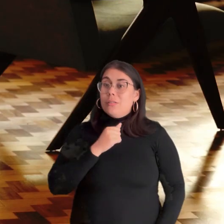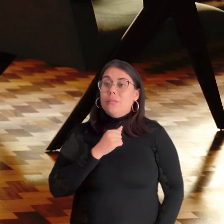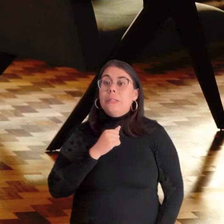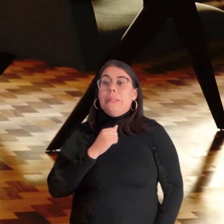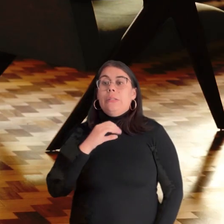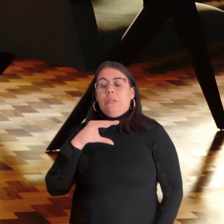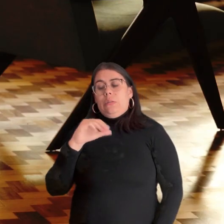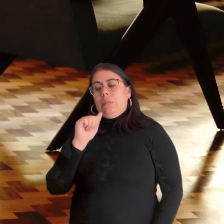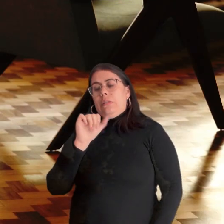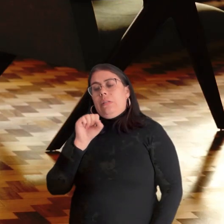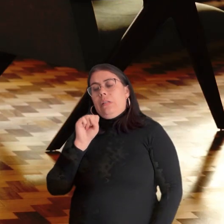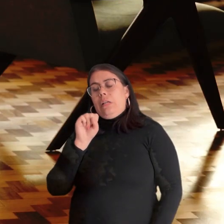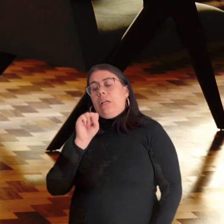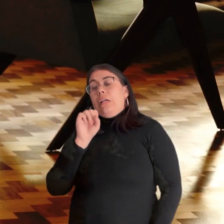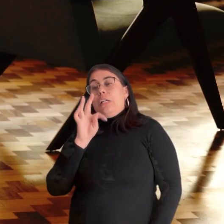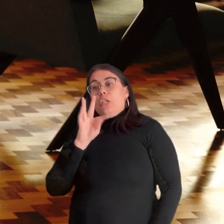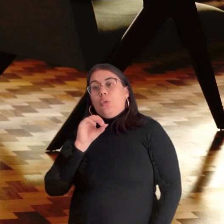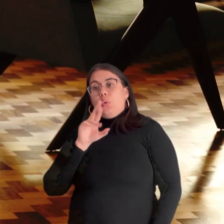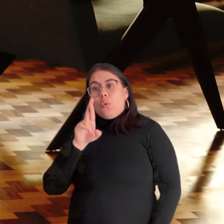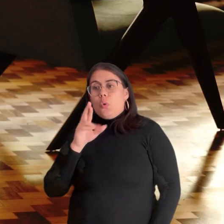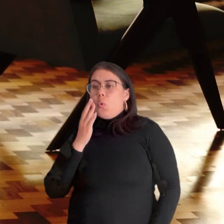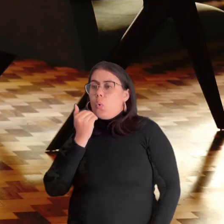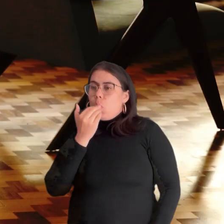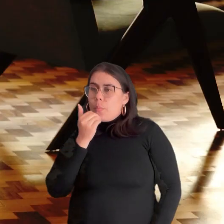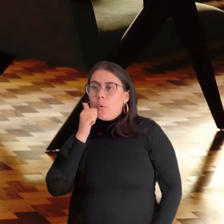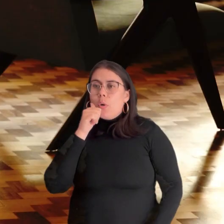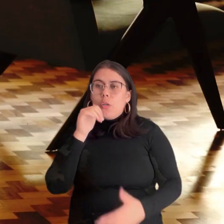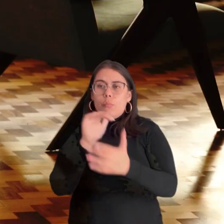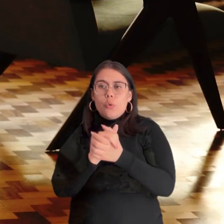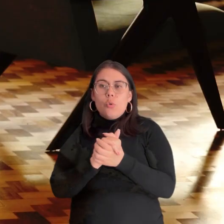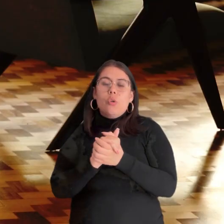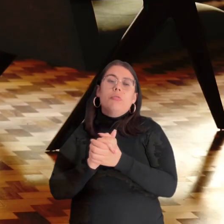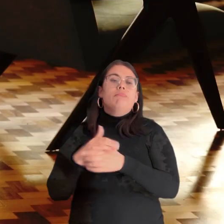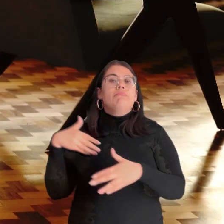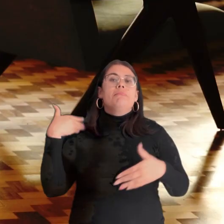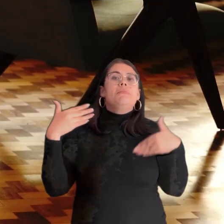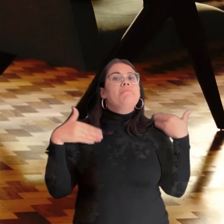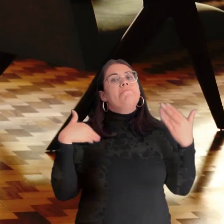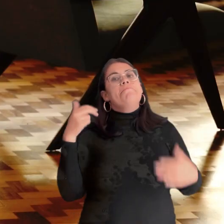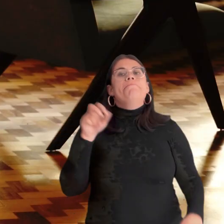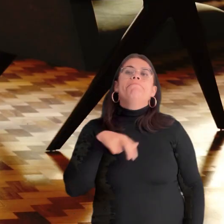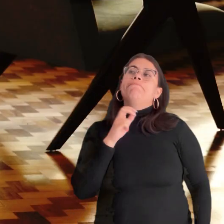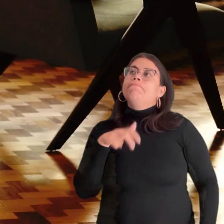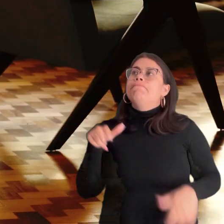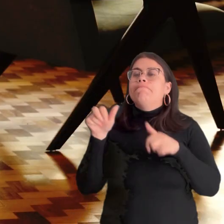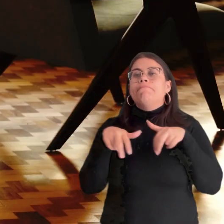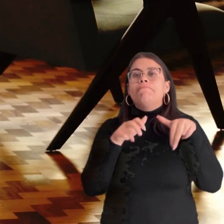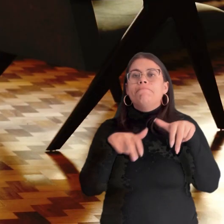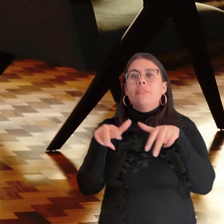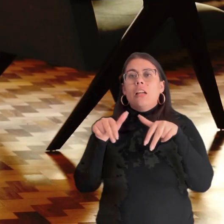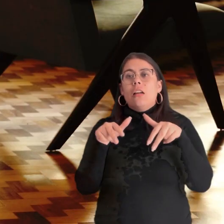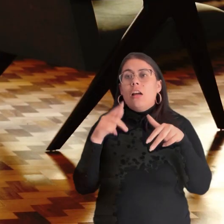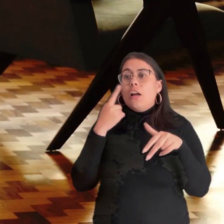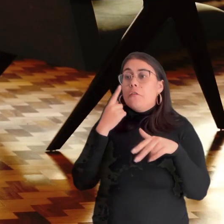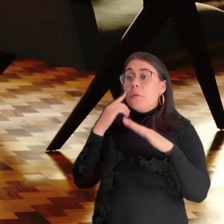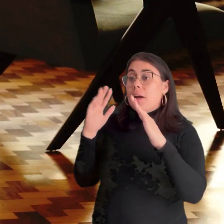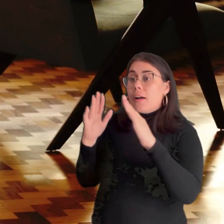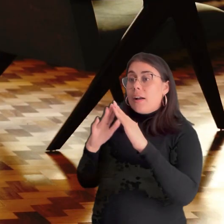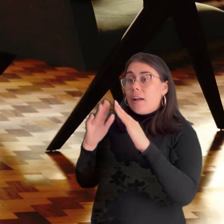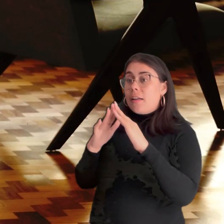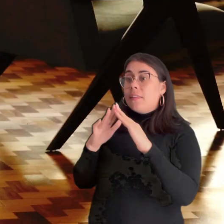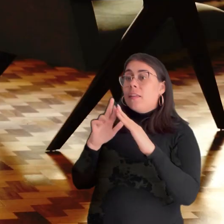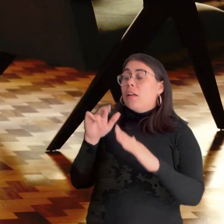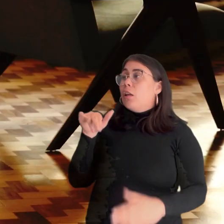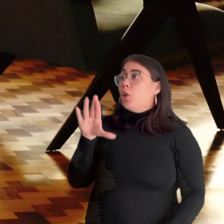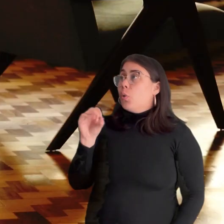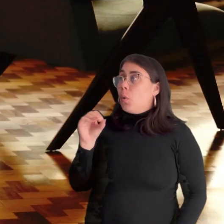esposa e foram passear pelos jardins e viram a casa do Rino Leve. Nossa, que casa linda, que casa bacana. Era uma casa muito bonita, a casa